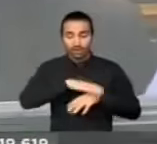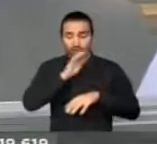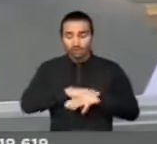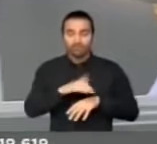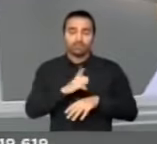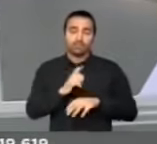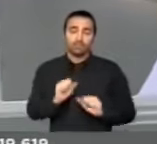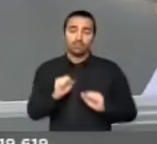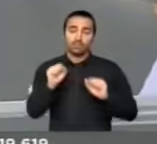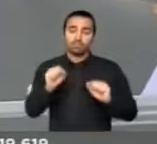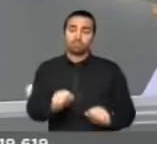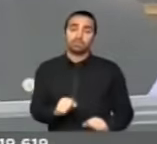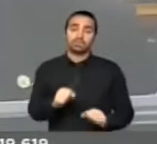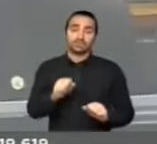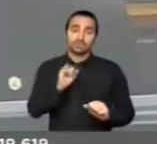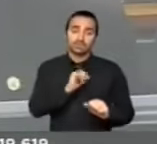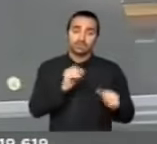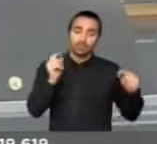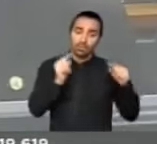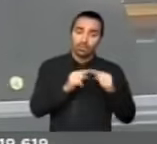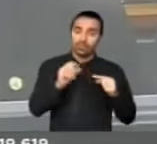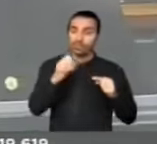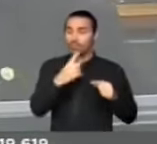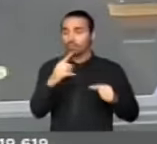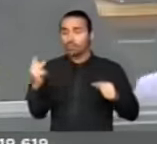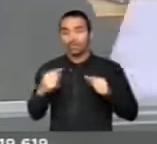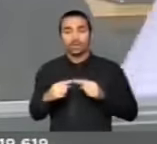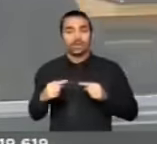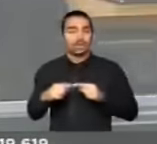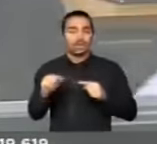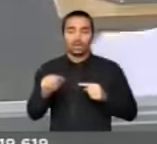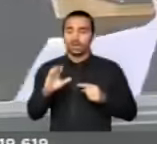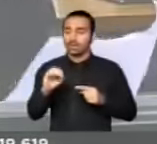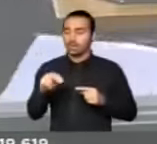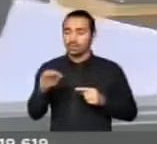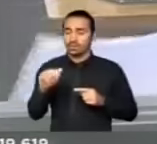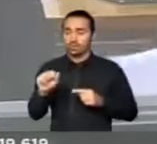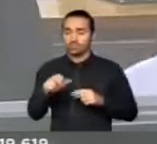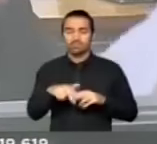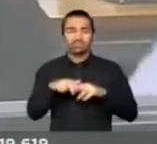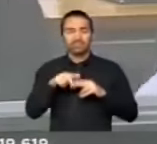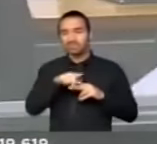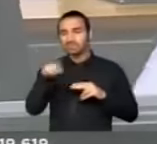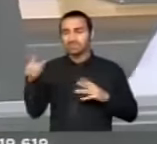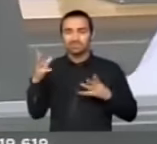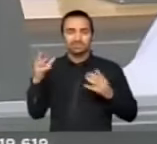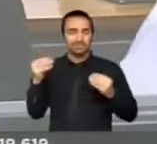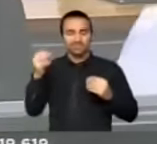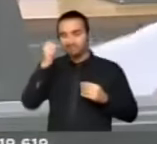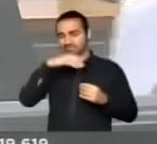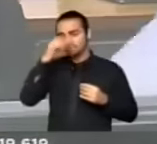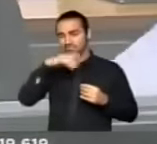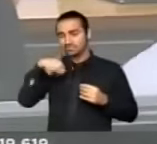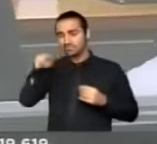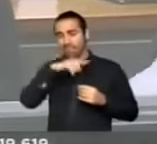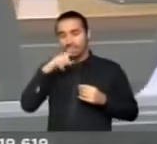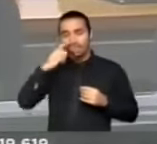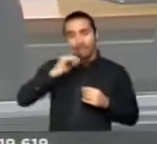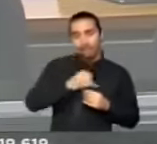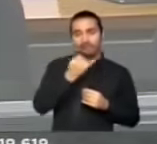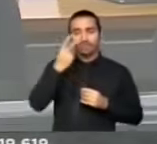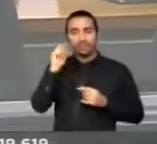julgar legais ou ilegais as contas. Então, isso tudo é uma grande fantasia, um grande álibi para se fazer